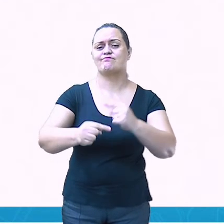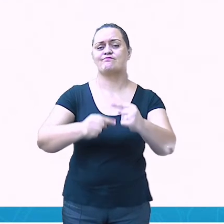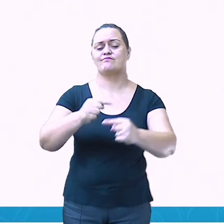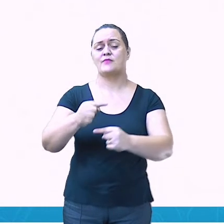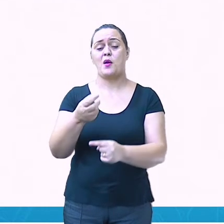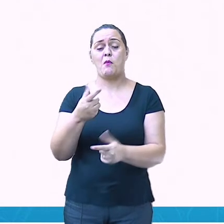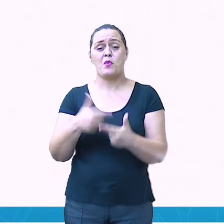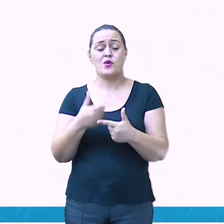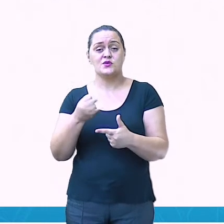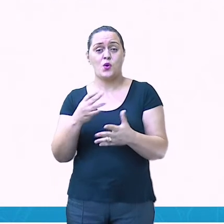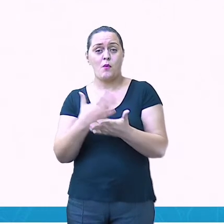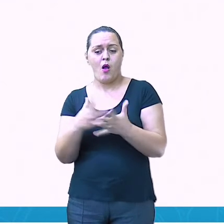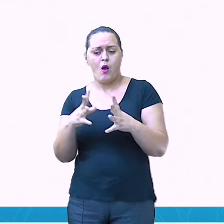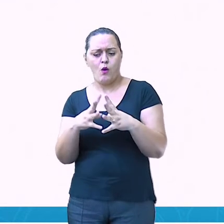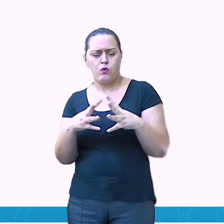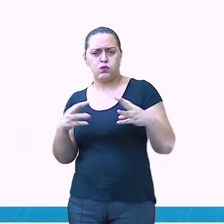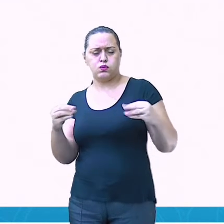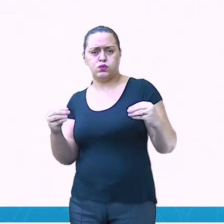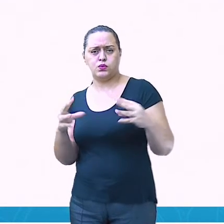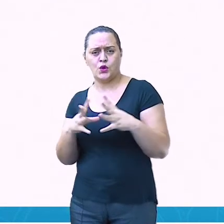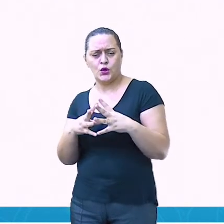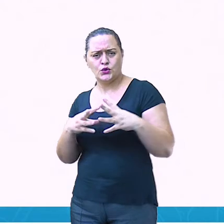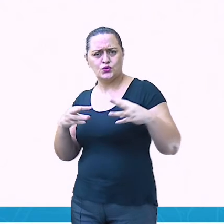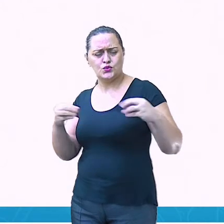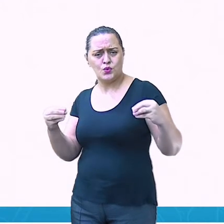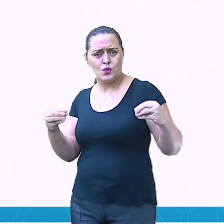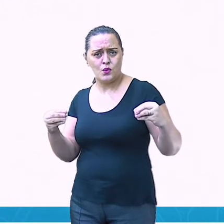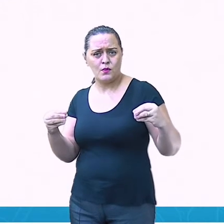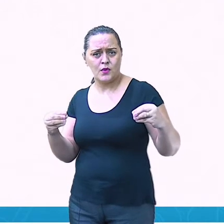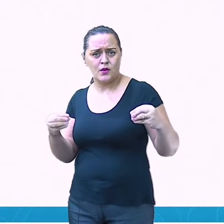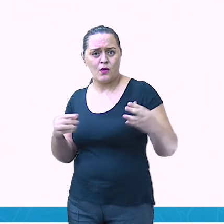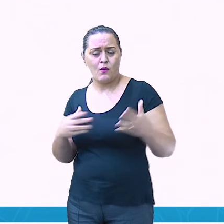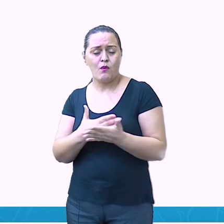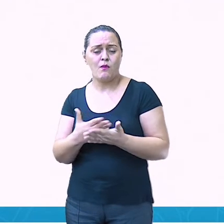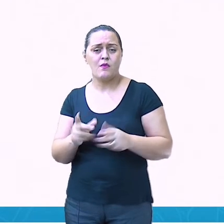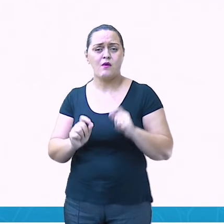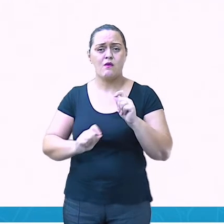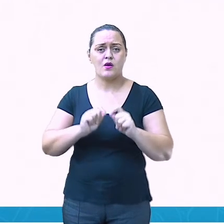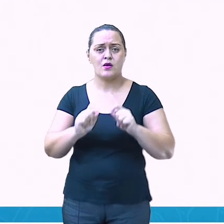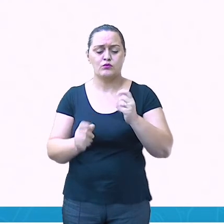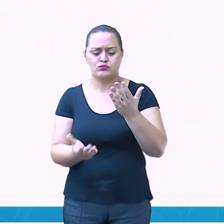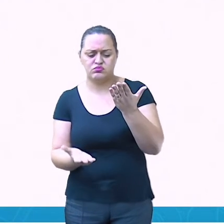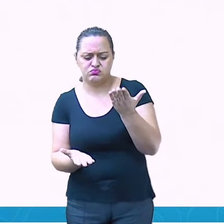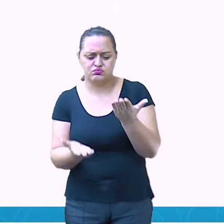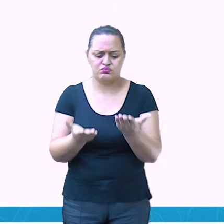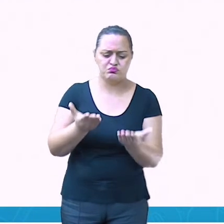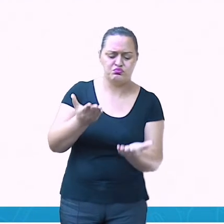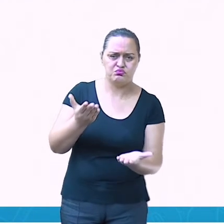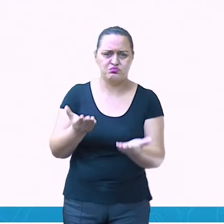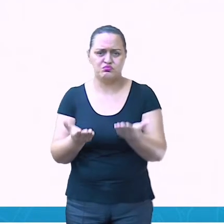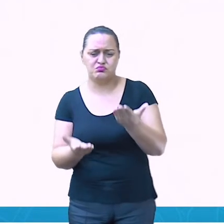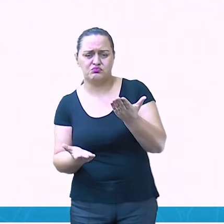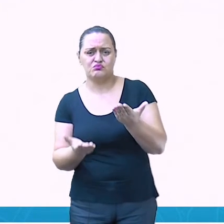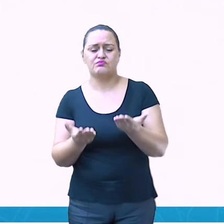desequilíbrio em todo o meio onde ela está inserida. E isso afeta o meio como um